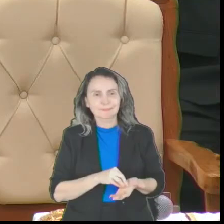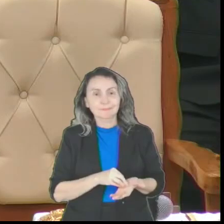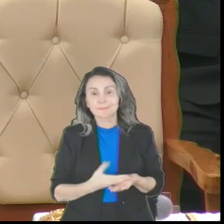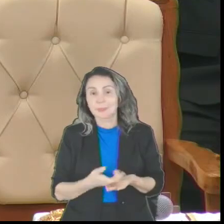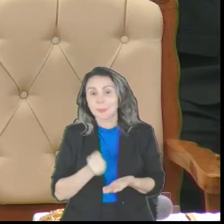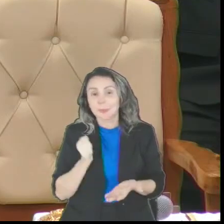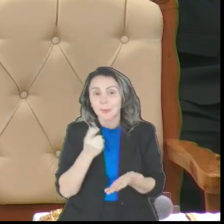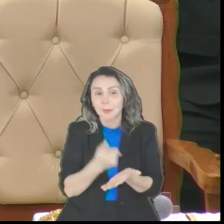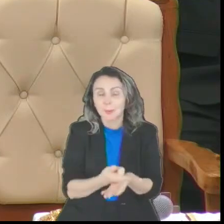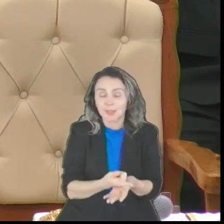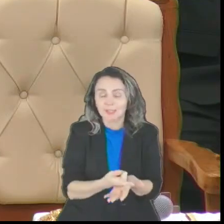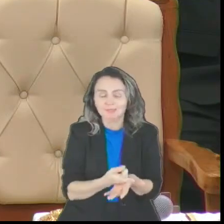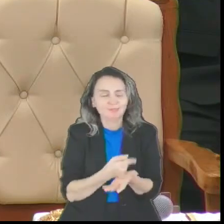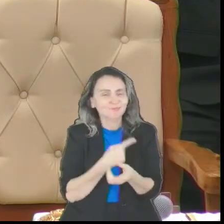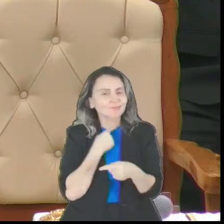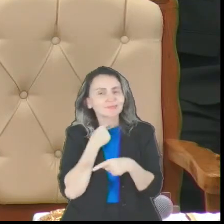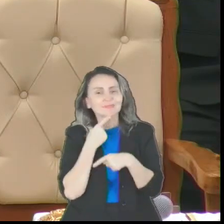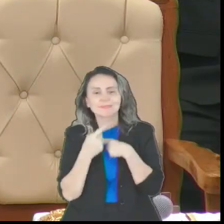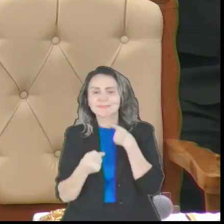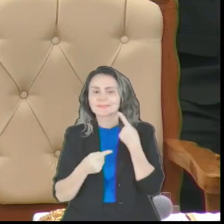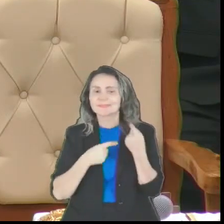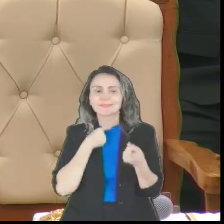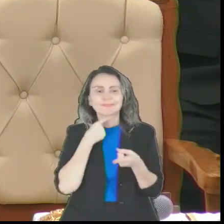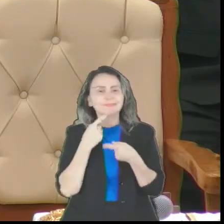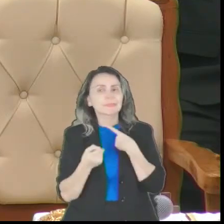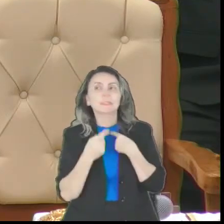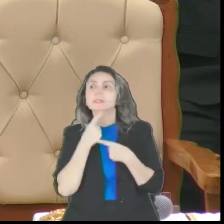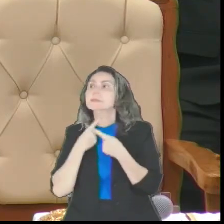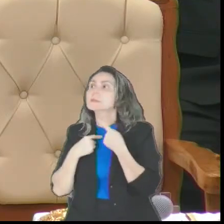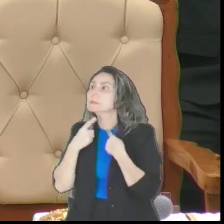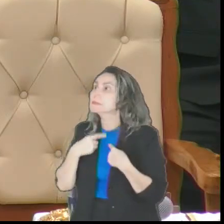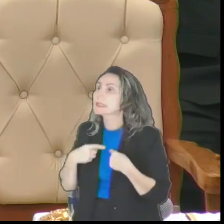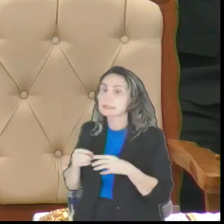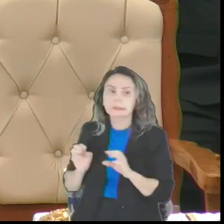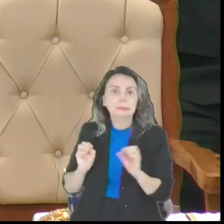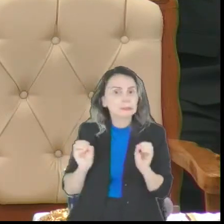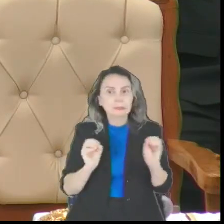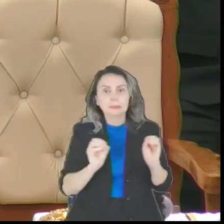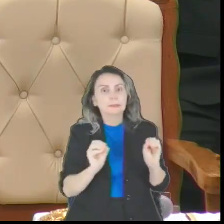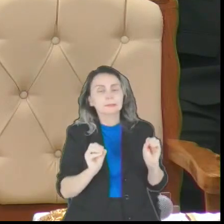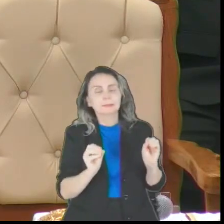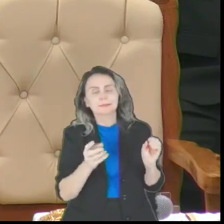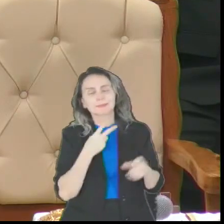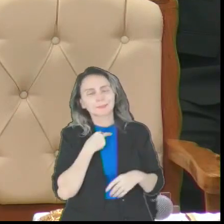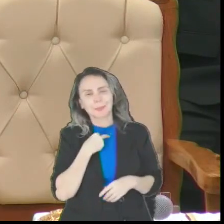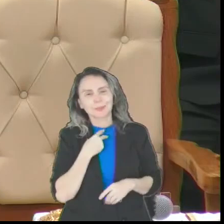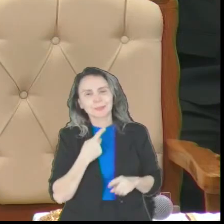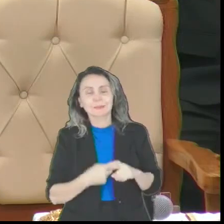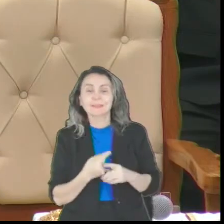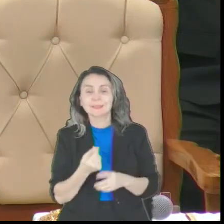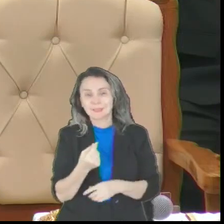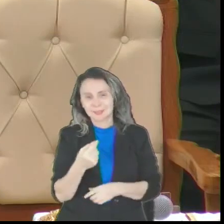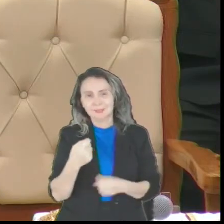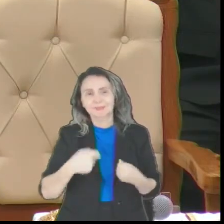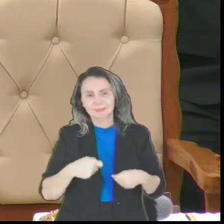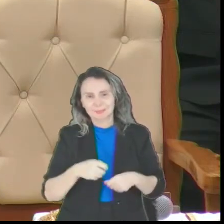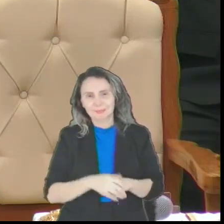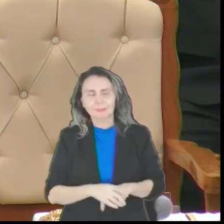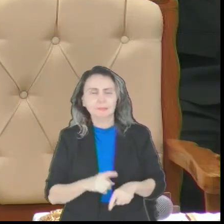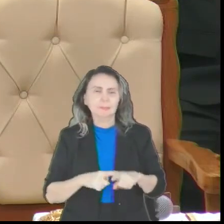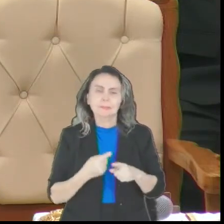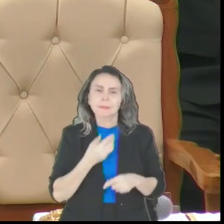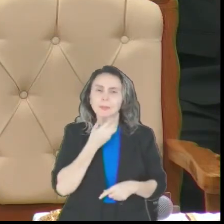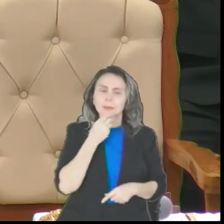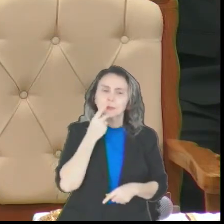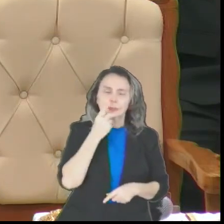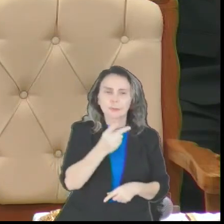nada. Nós não podemos desejar nada, porque tudo circula com dinheiro. Agora o profeta Isaías está dizendo